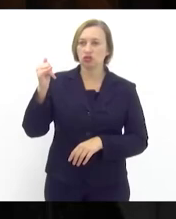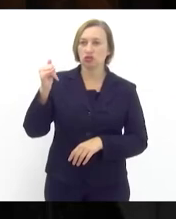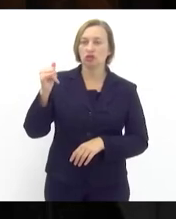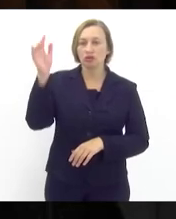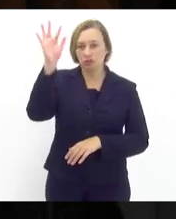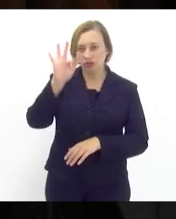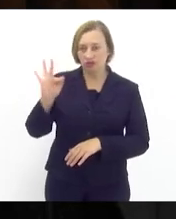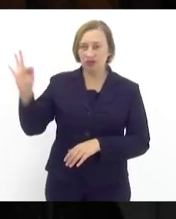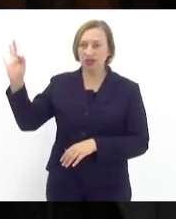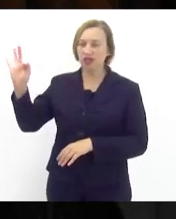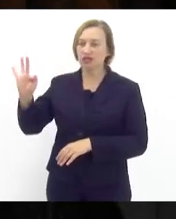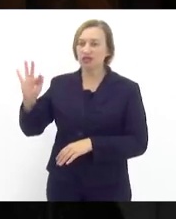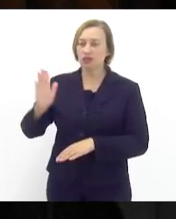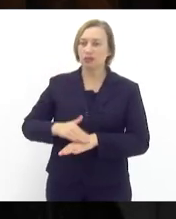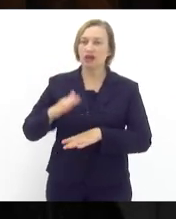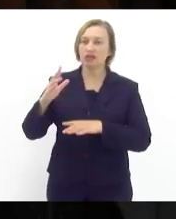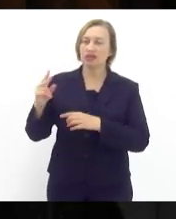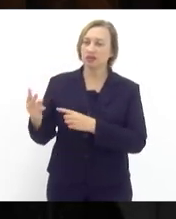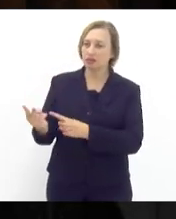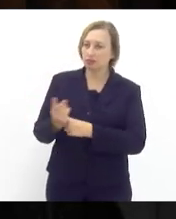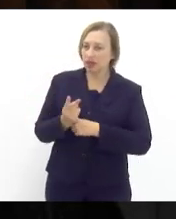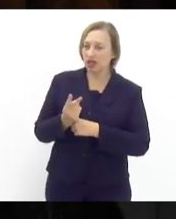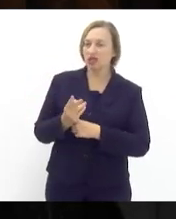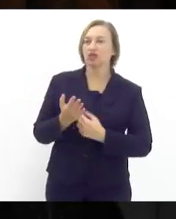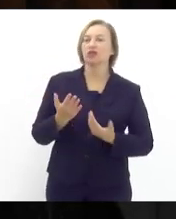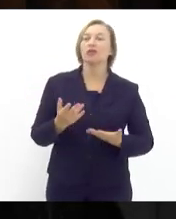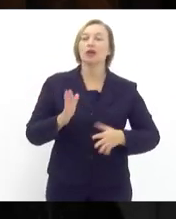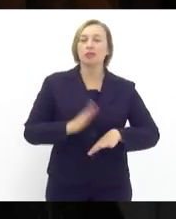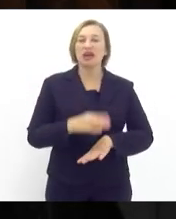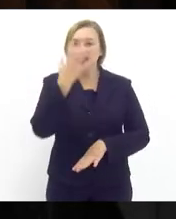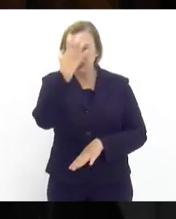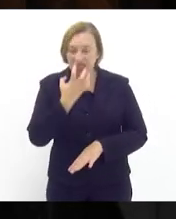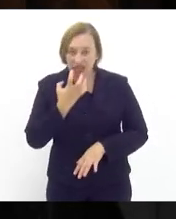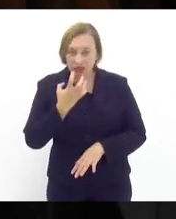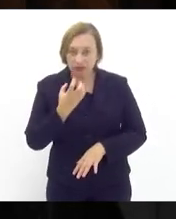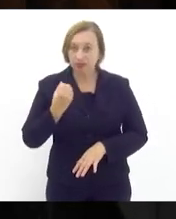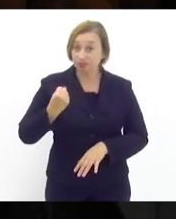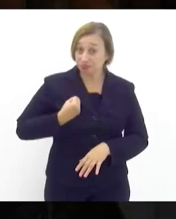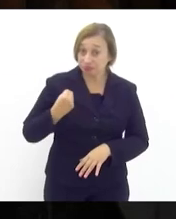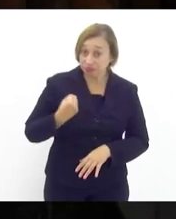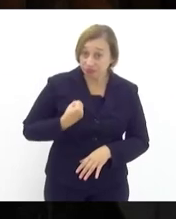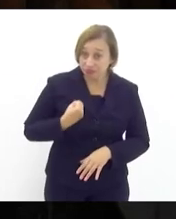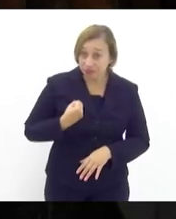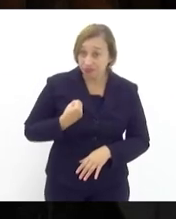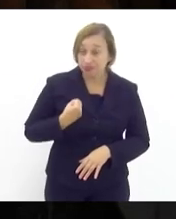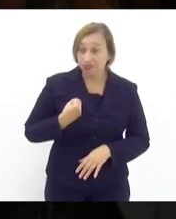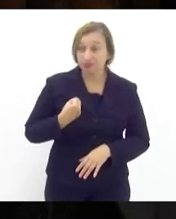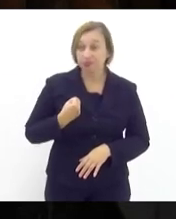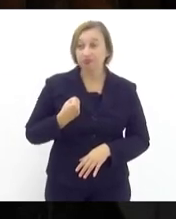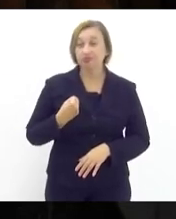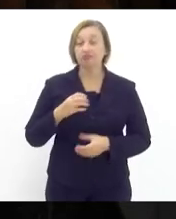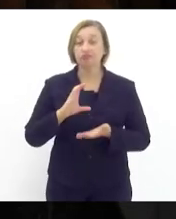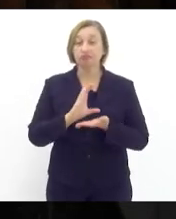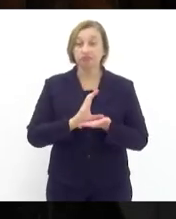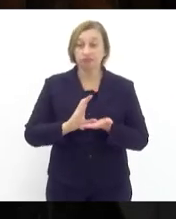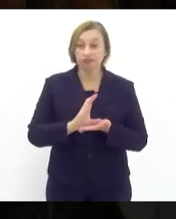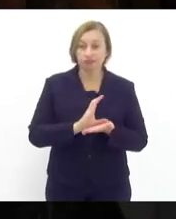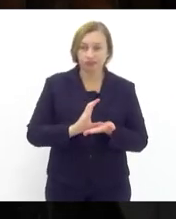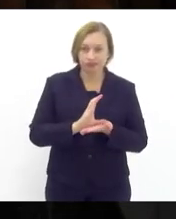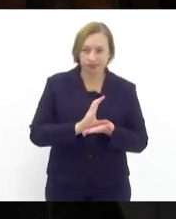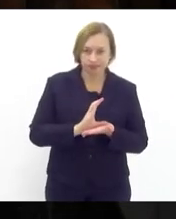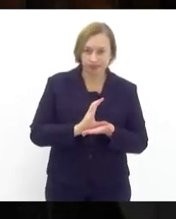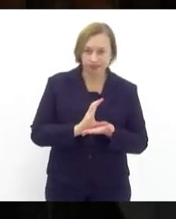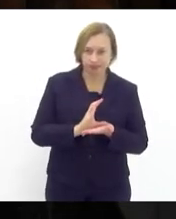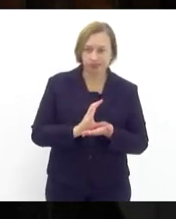diversos empréstimos tomados e mais grave e este número foi dado pelo conselho consulte